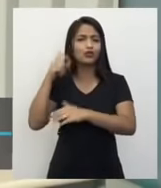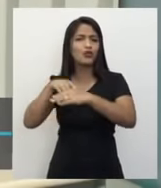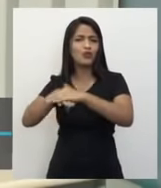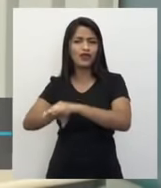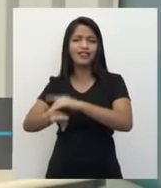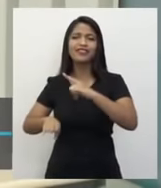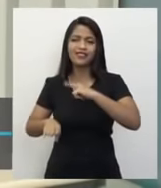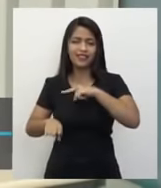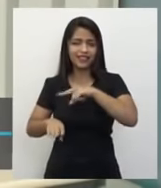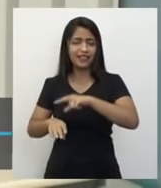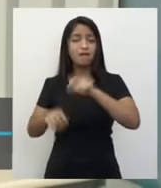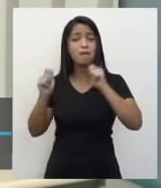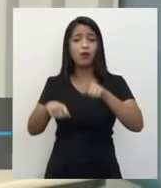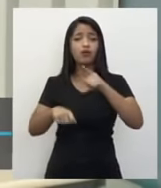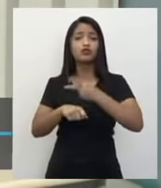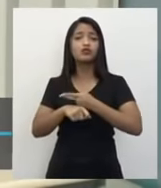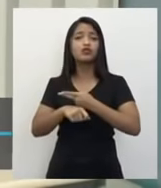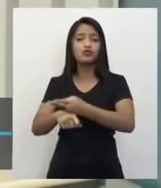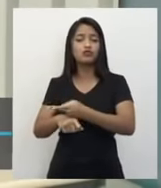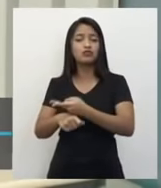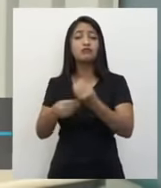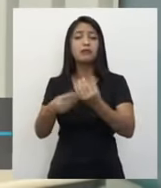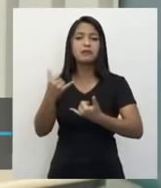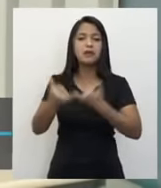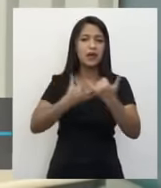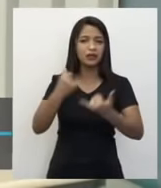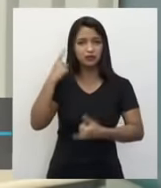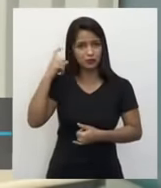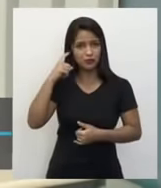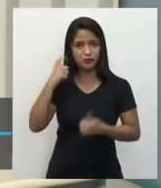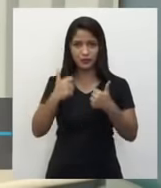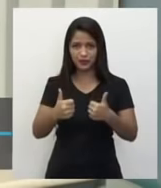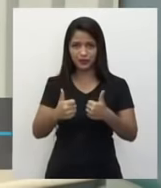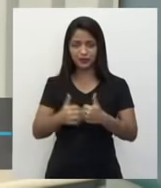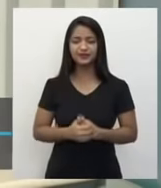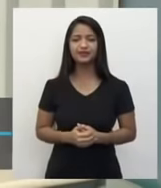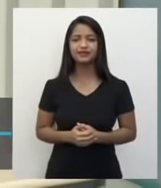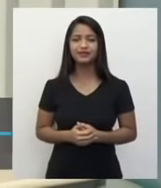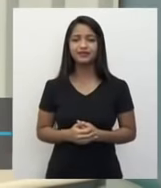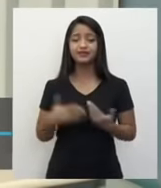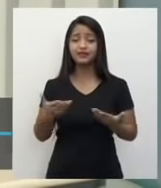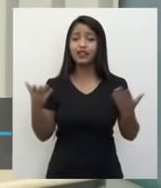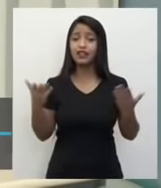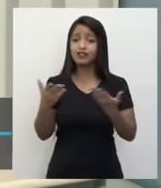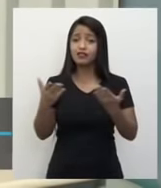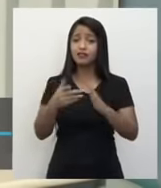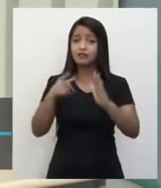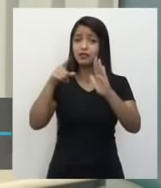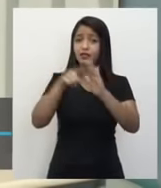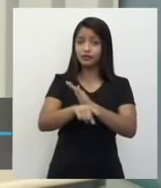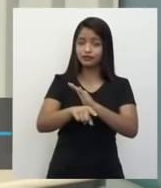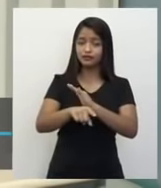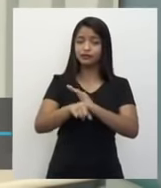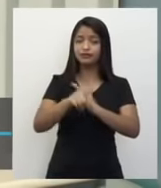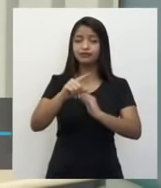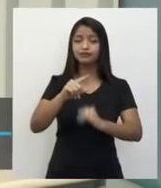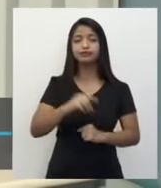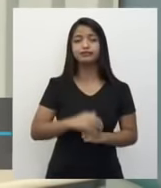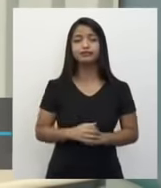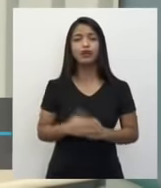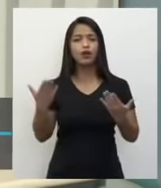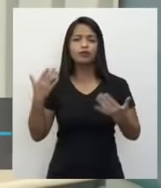acessar para brincar um pouco, tá? Então, a gente vai para mais uma interação no chat. E depois dessa conversa